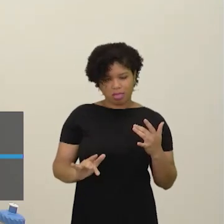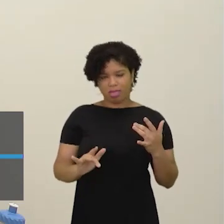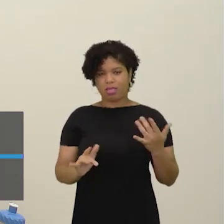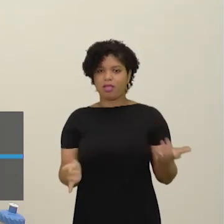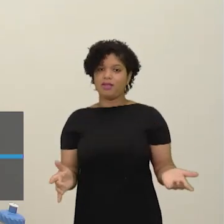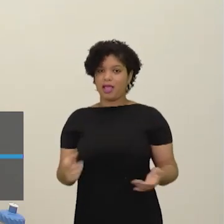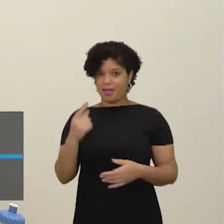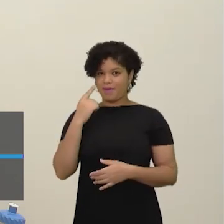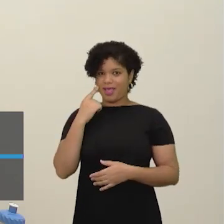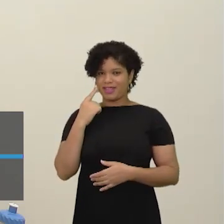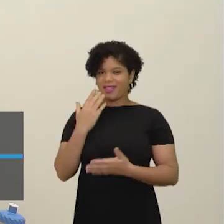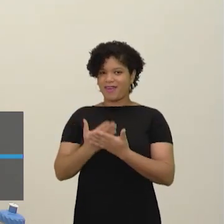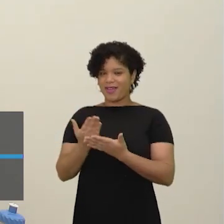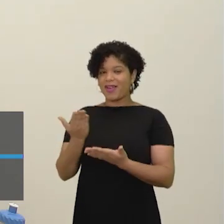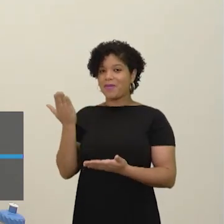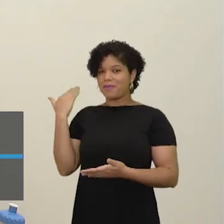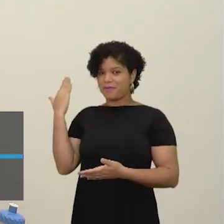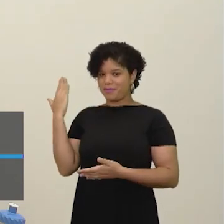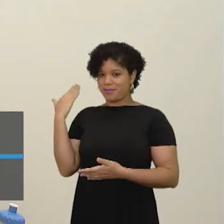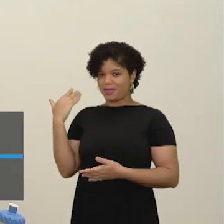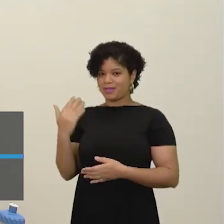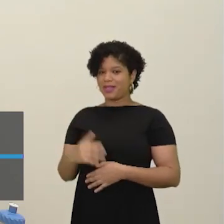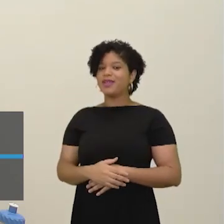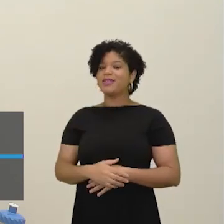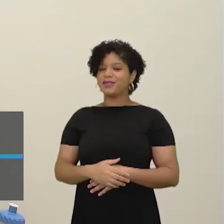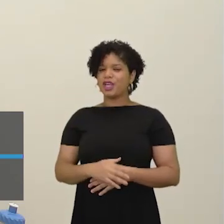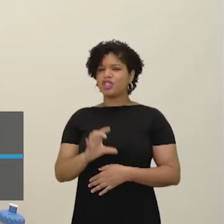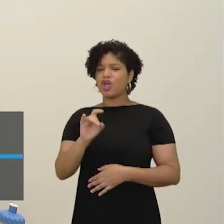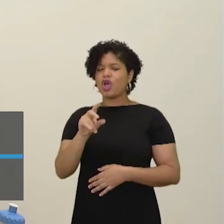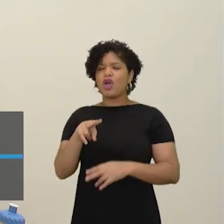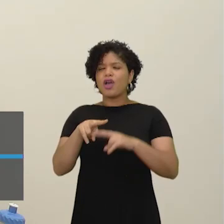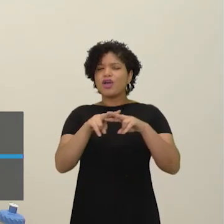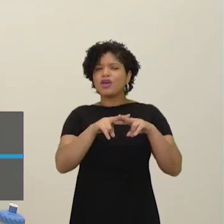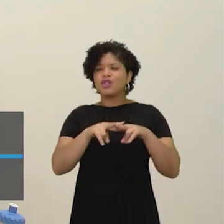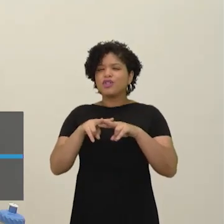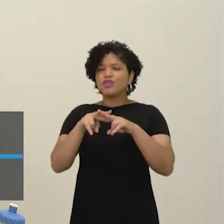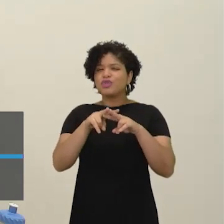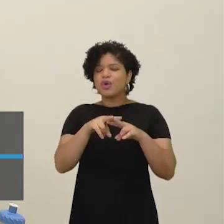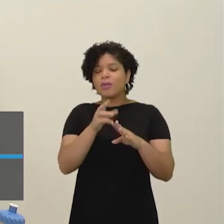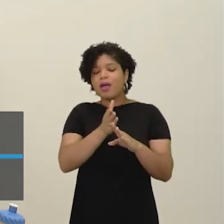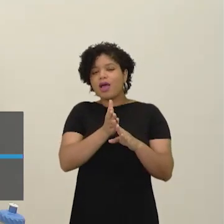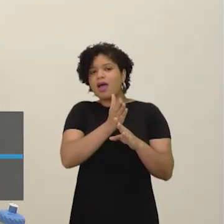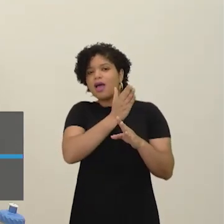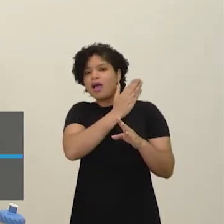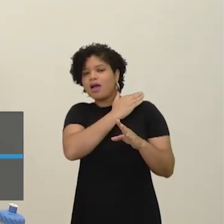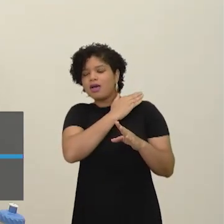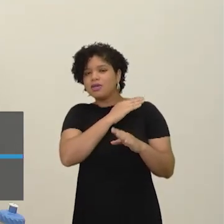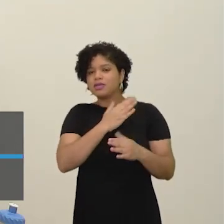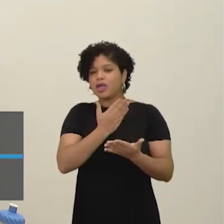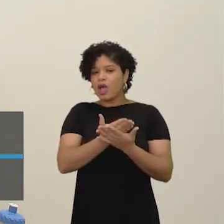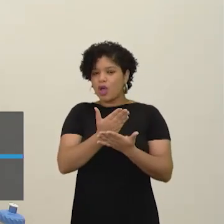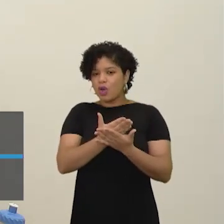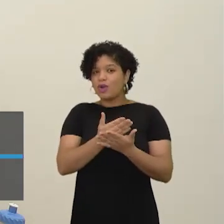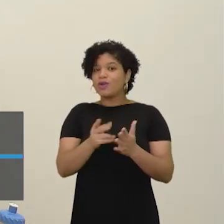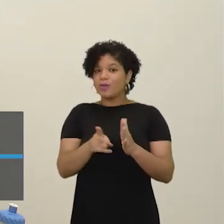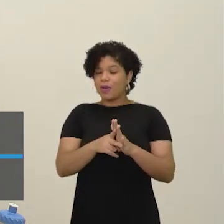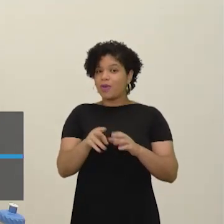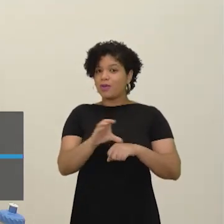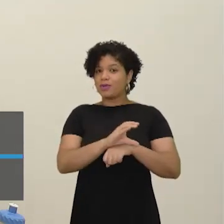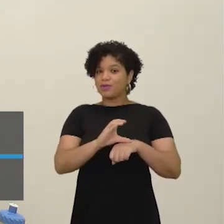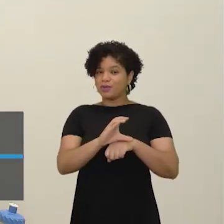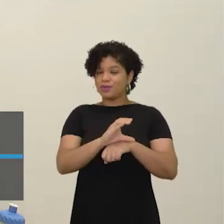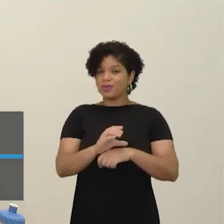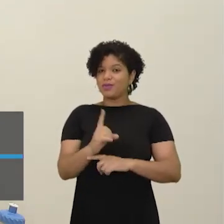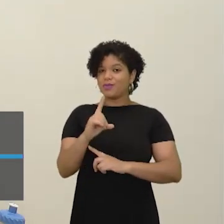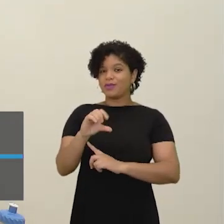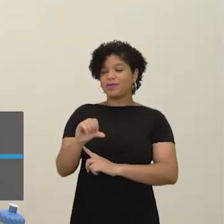nós paramos nas últimas aulas, né? E aqui eu estou passando para vocês os antecedentes, né, da Constituição de 88. Dá uma